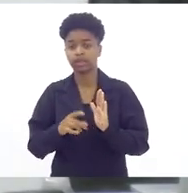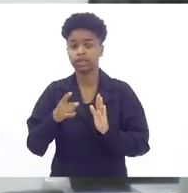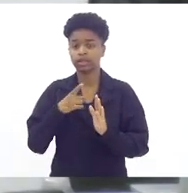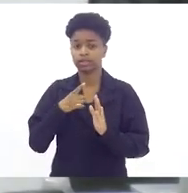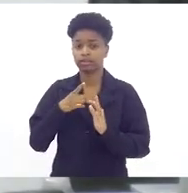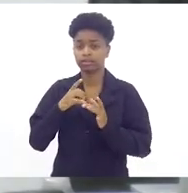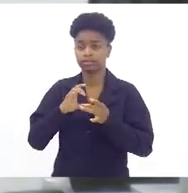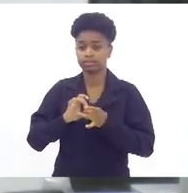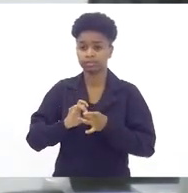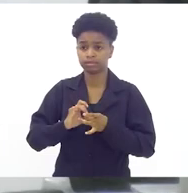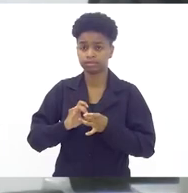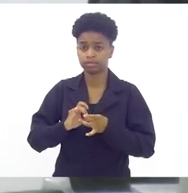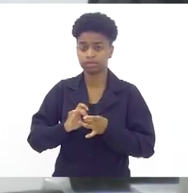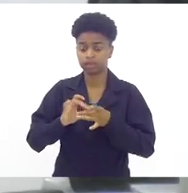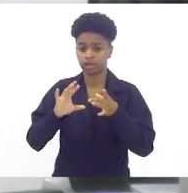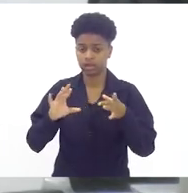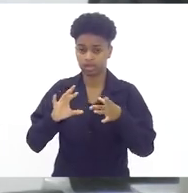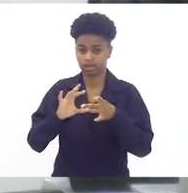permite